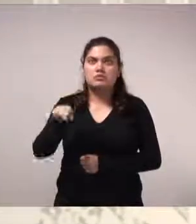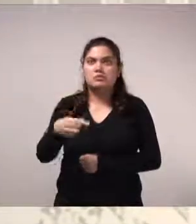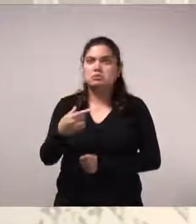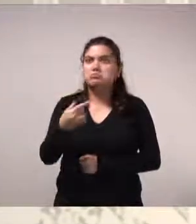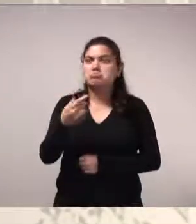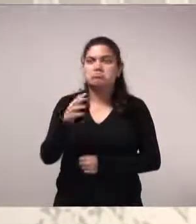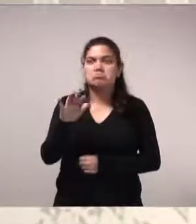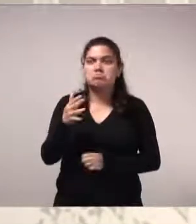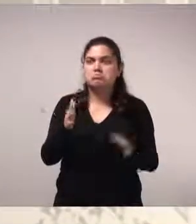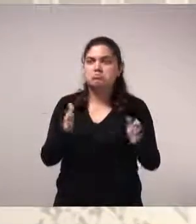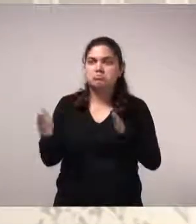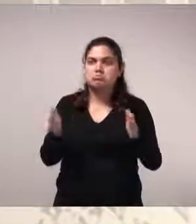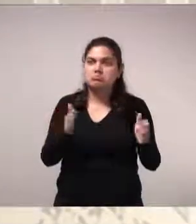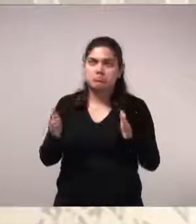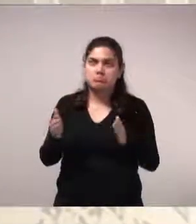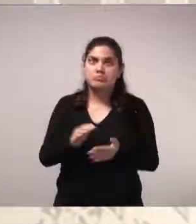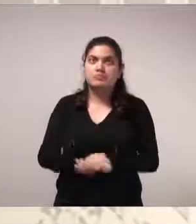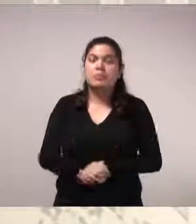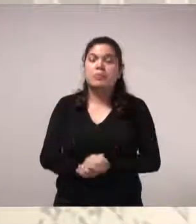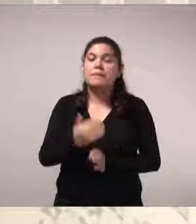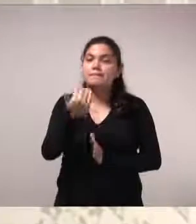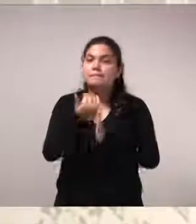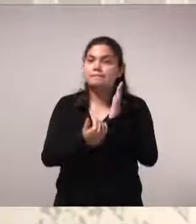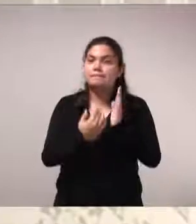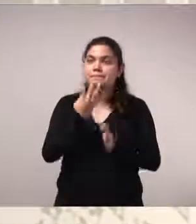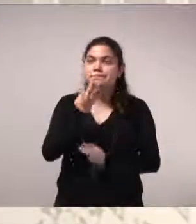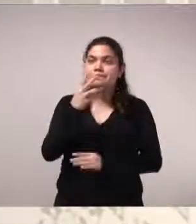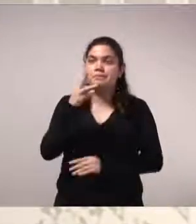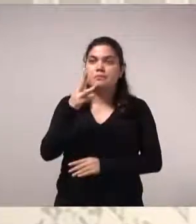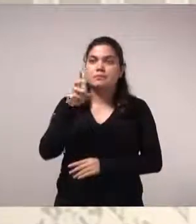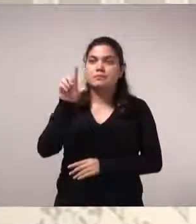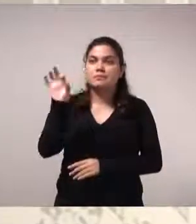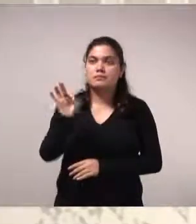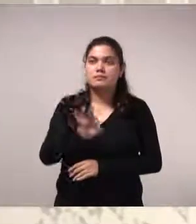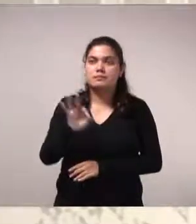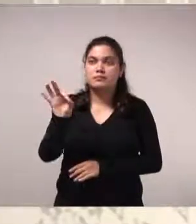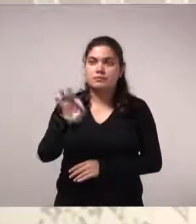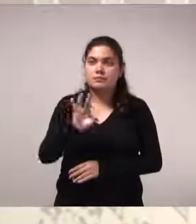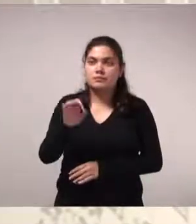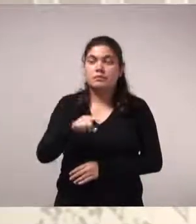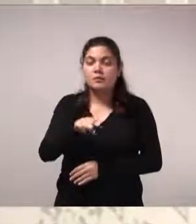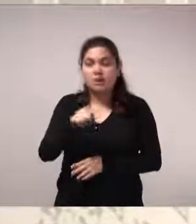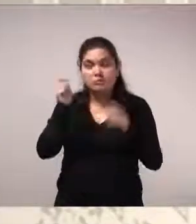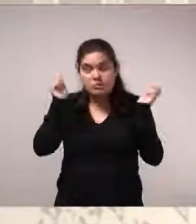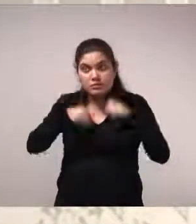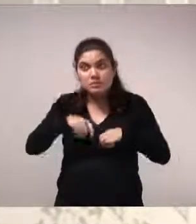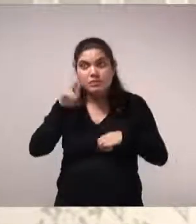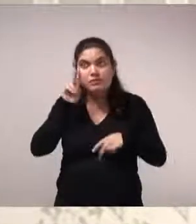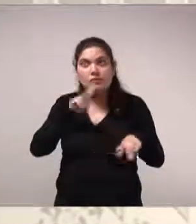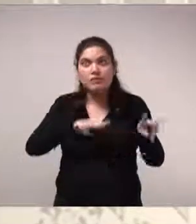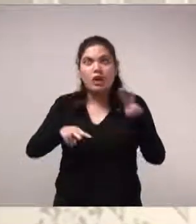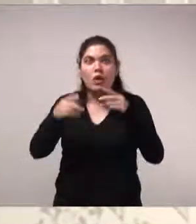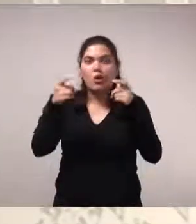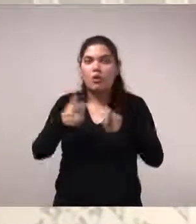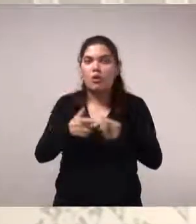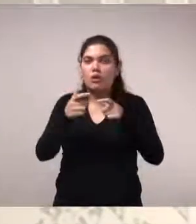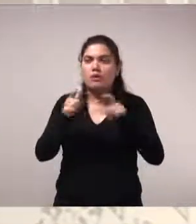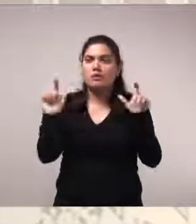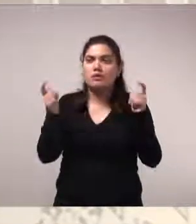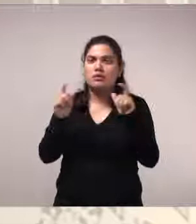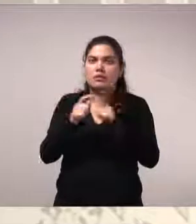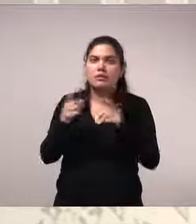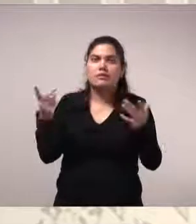cúbicos. Então, uma redução de 43%. Aqui é possível ver onde a redução